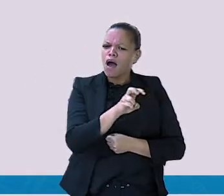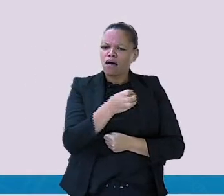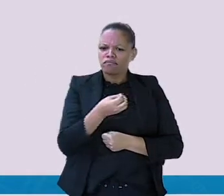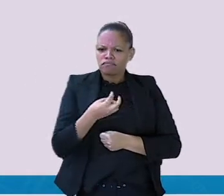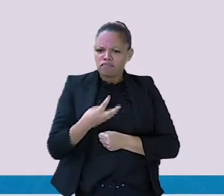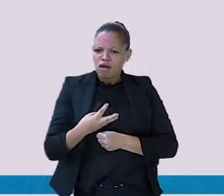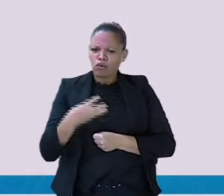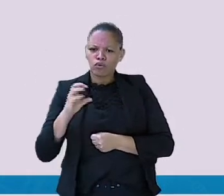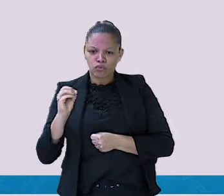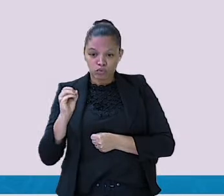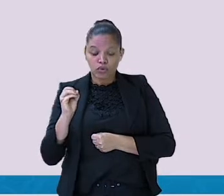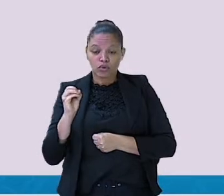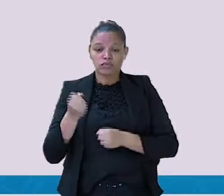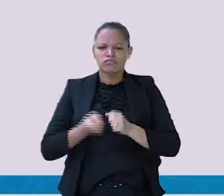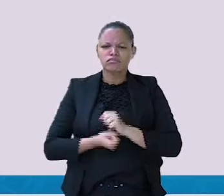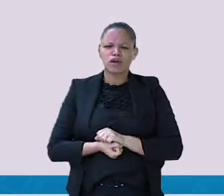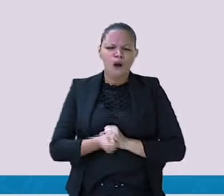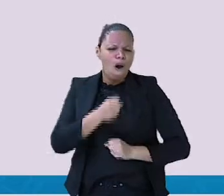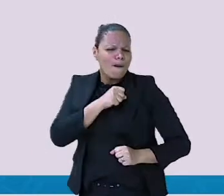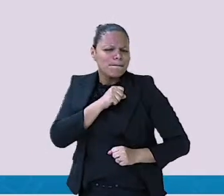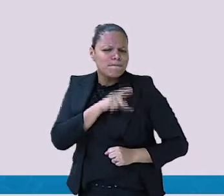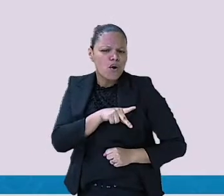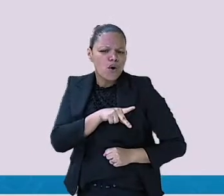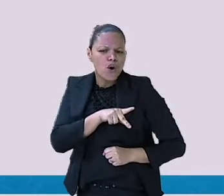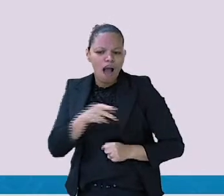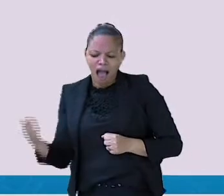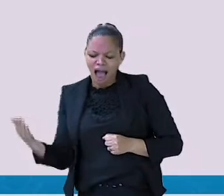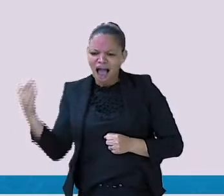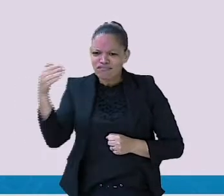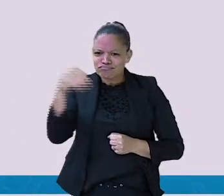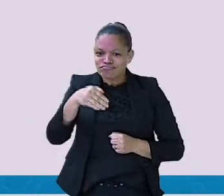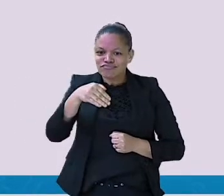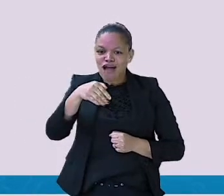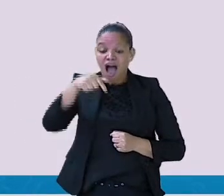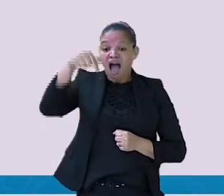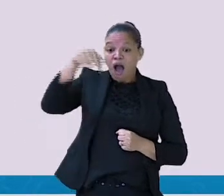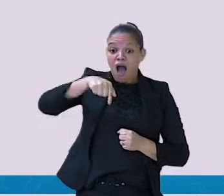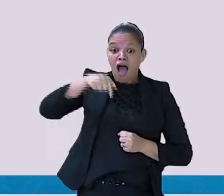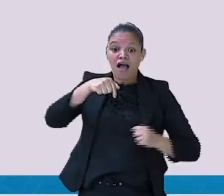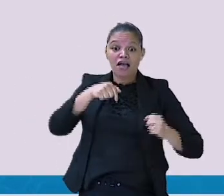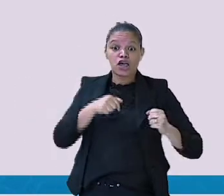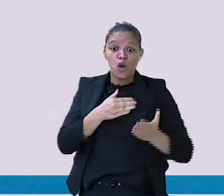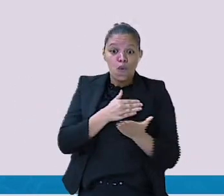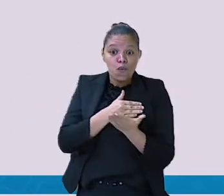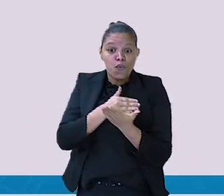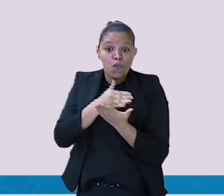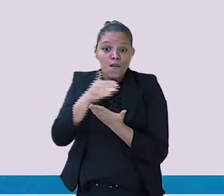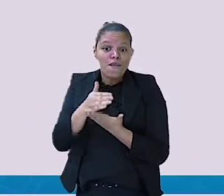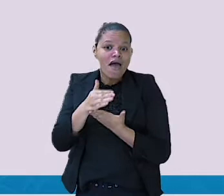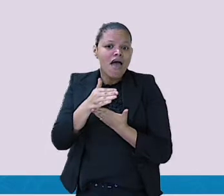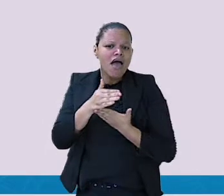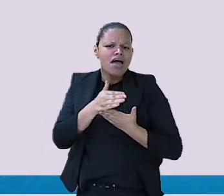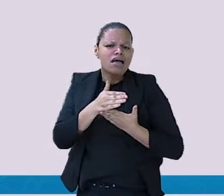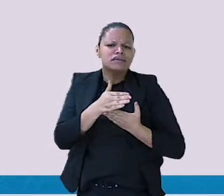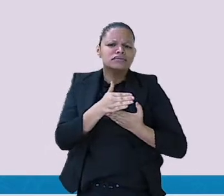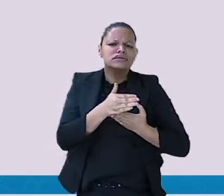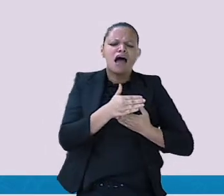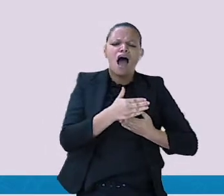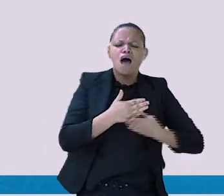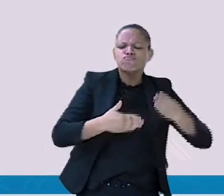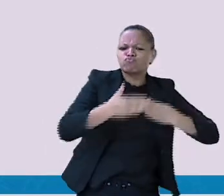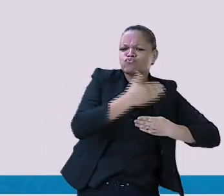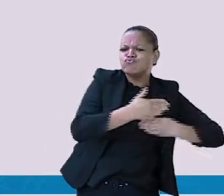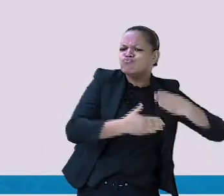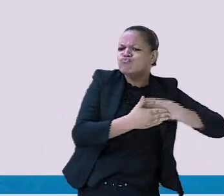fixar em terras brasileiras. Então, vendo que aqui era uma terra que seria propícia para